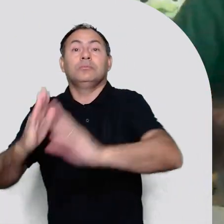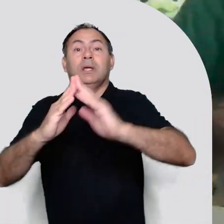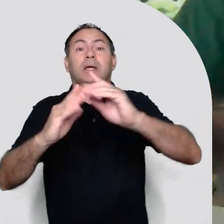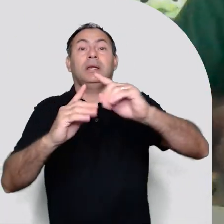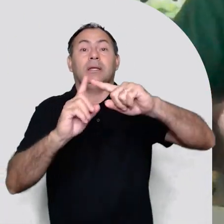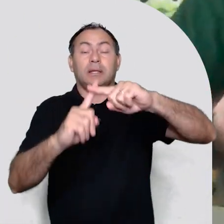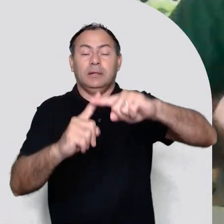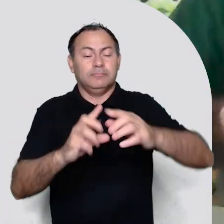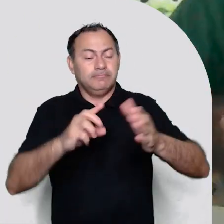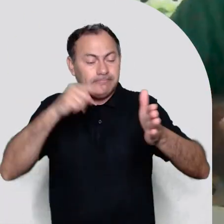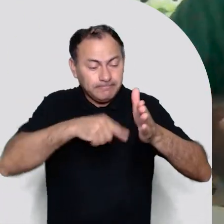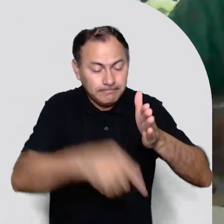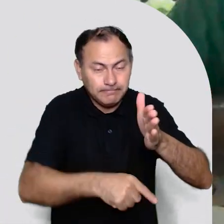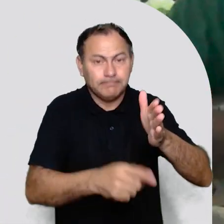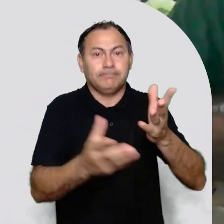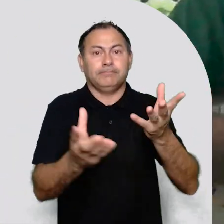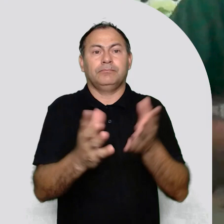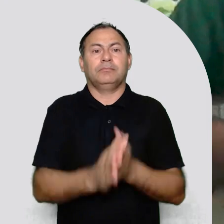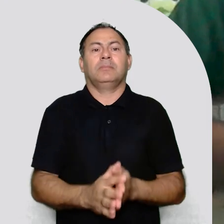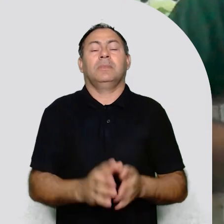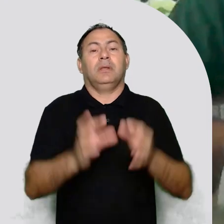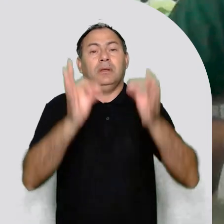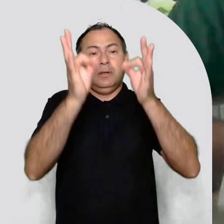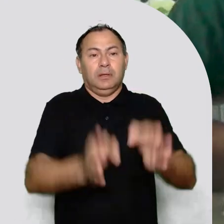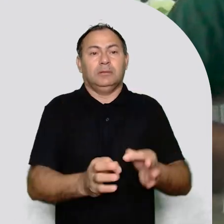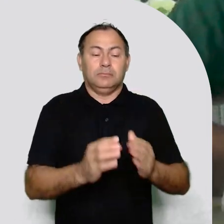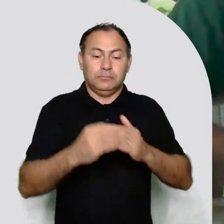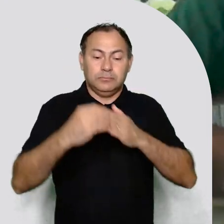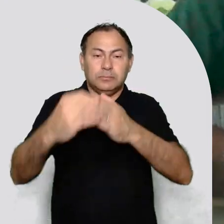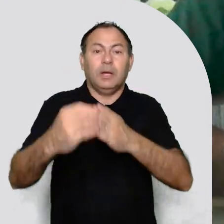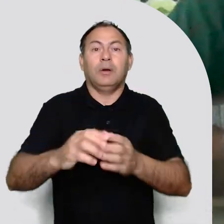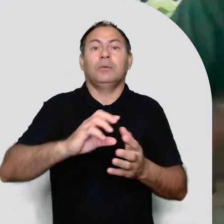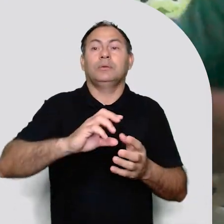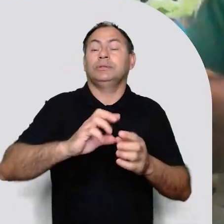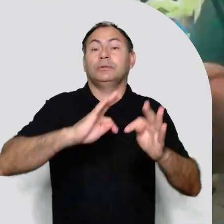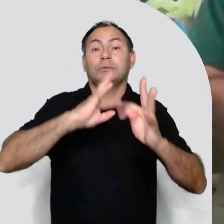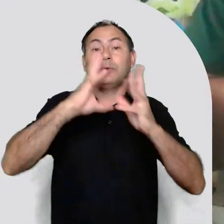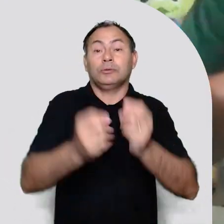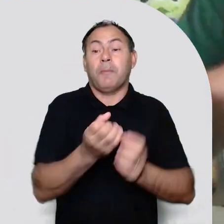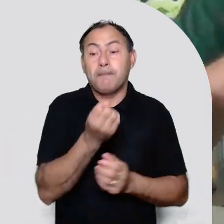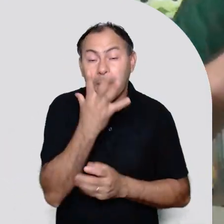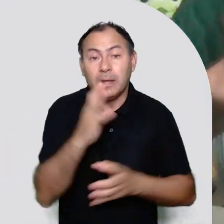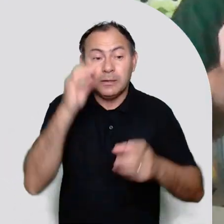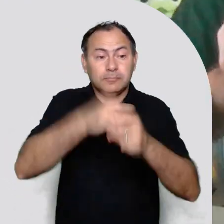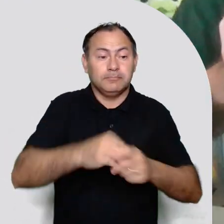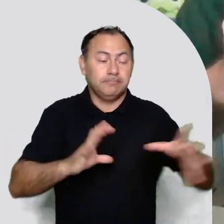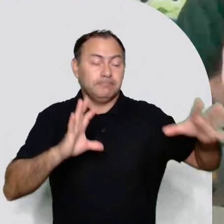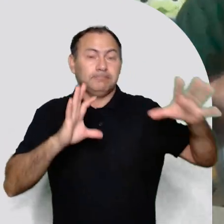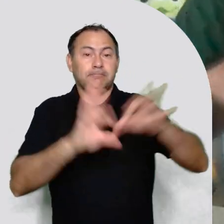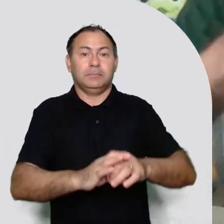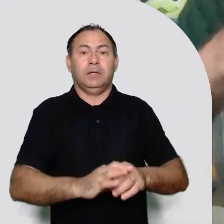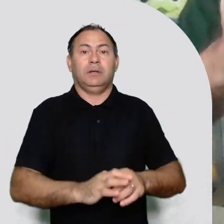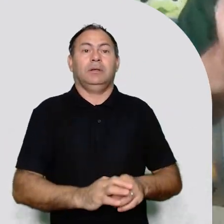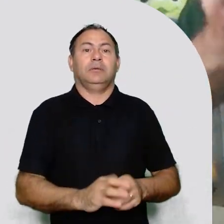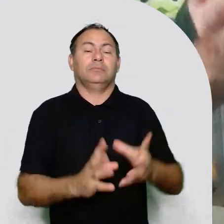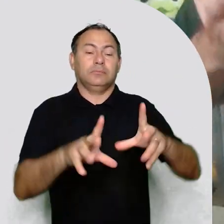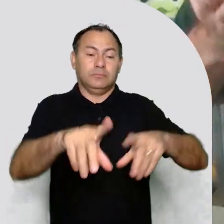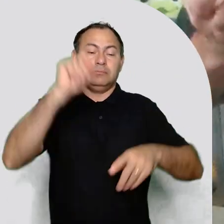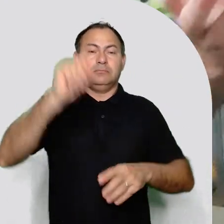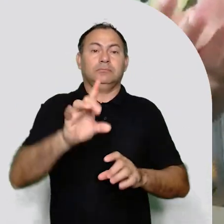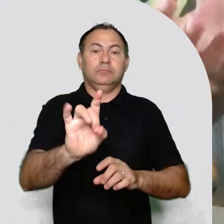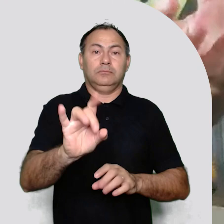que fundamenta essa questão da destinação universal dos bens, que está conectado com a